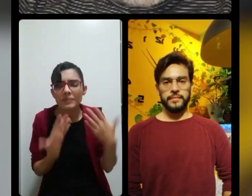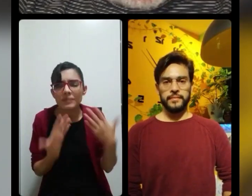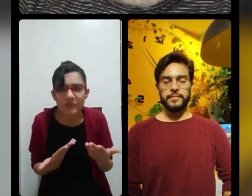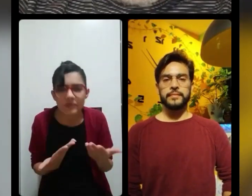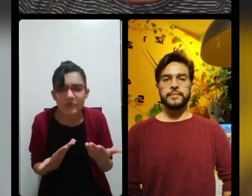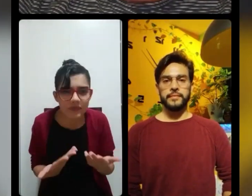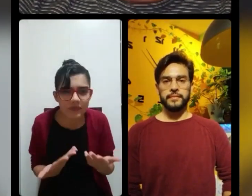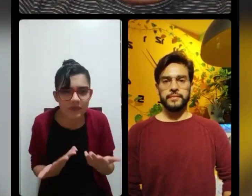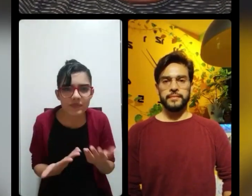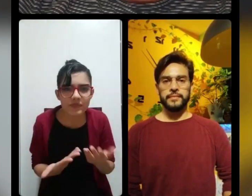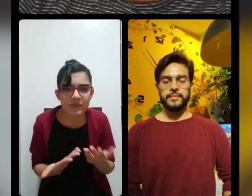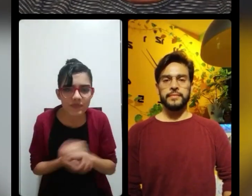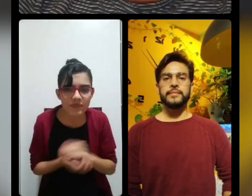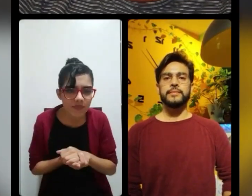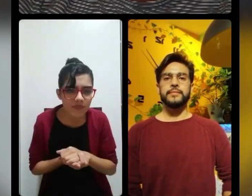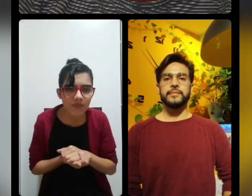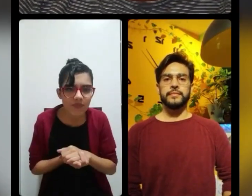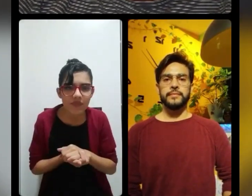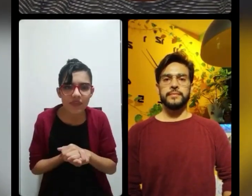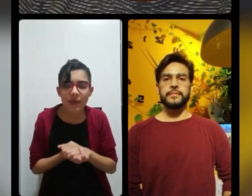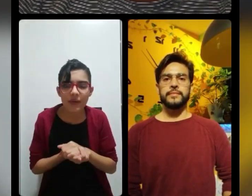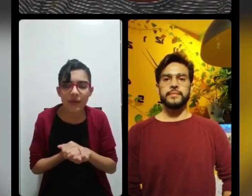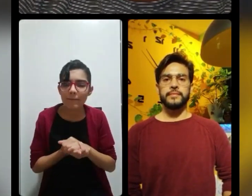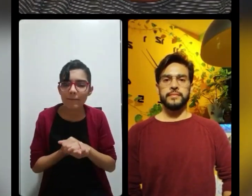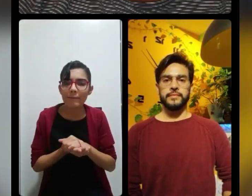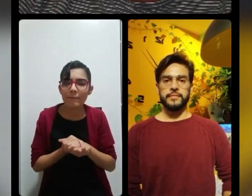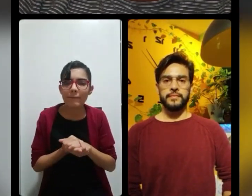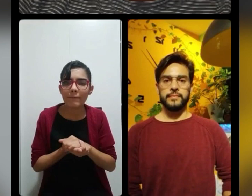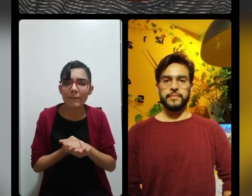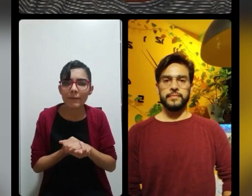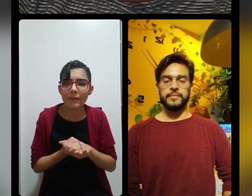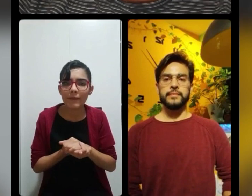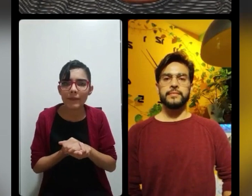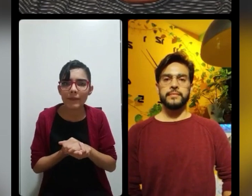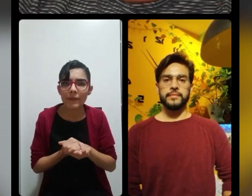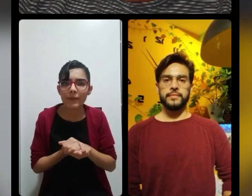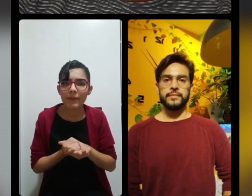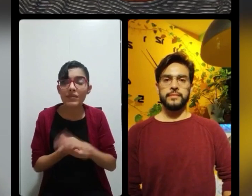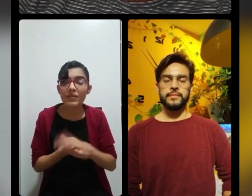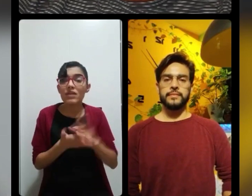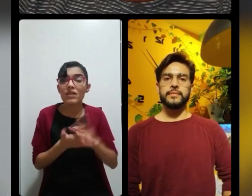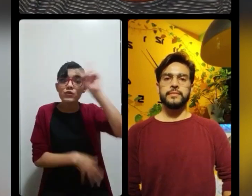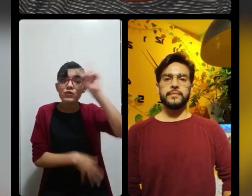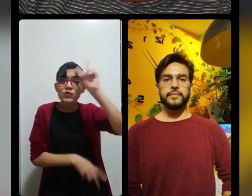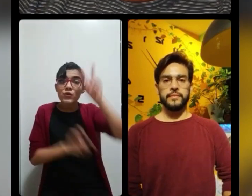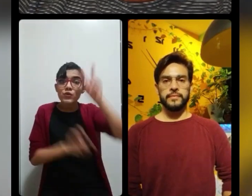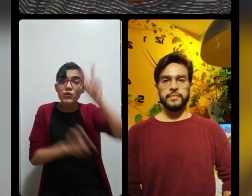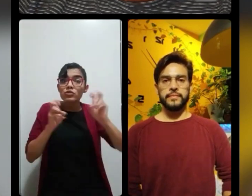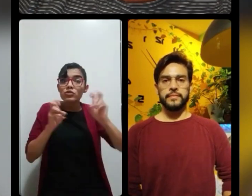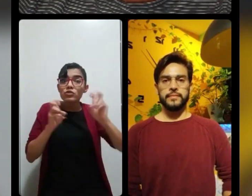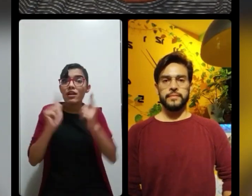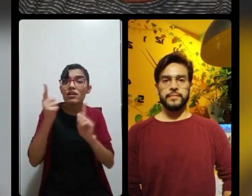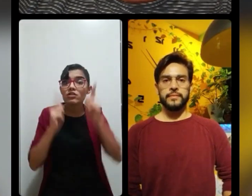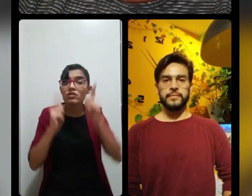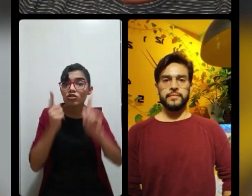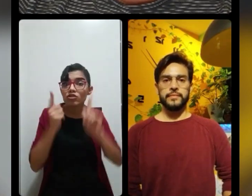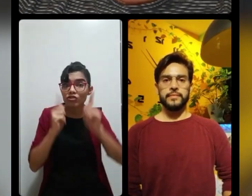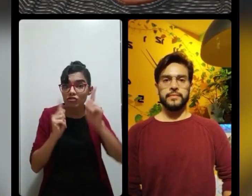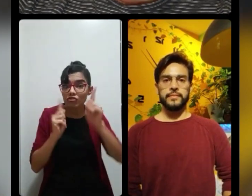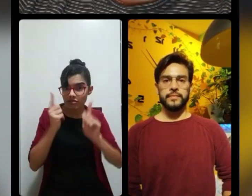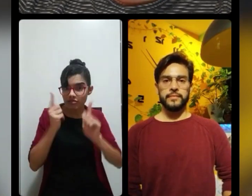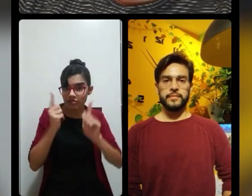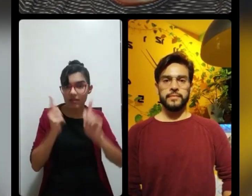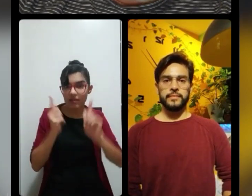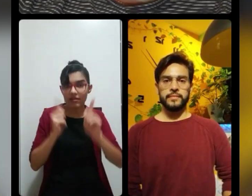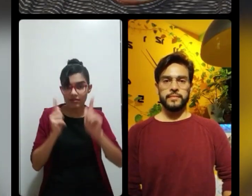finalmente pela Melhoramentos a edição do História dos Nossos Gestos. Na verdade, o livro fica pronto no final de 76, chega